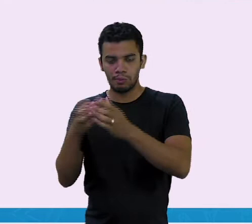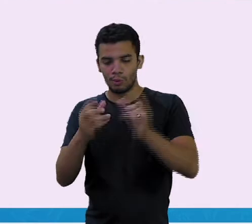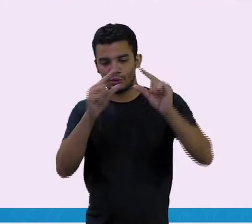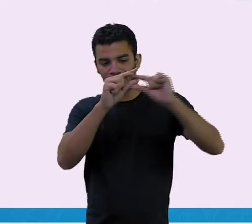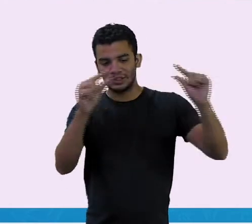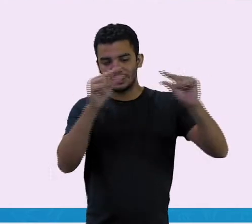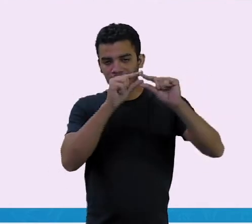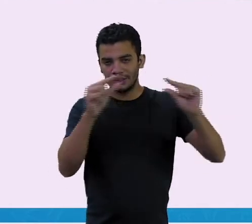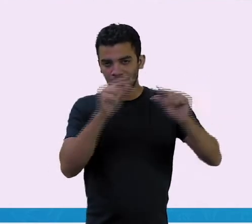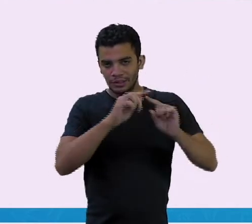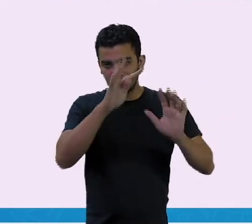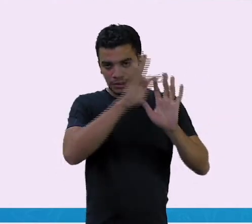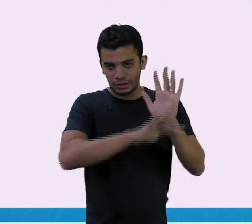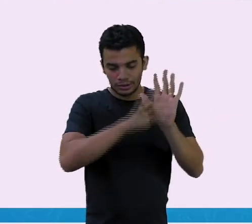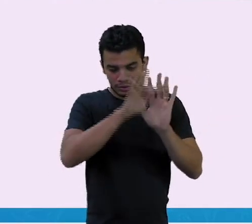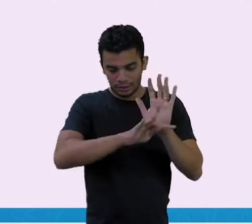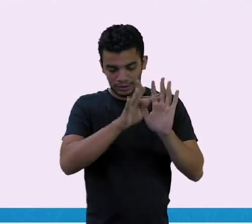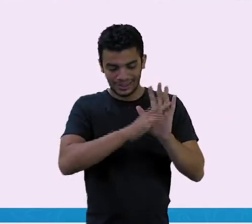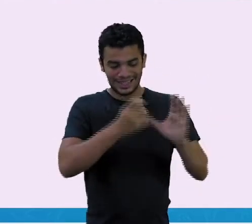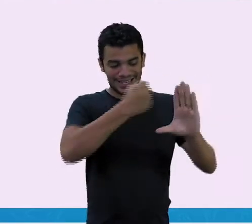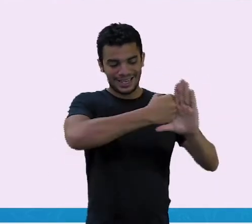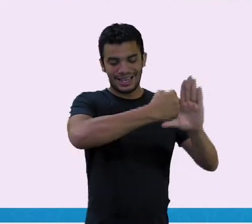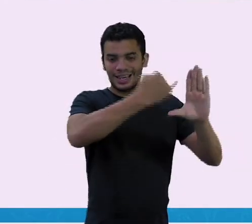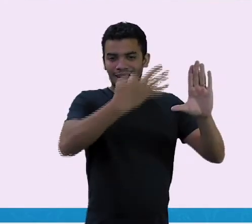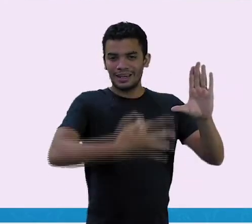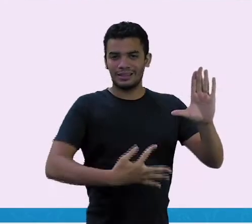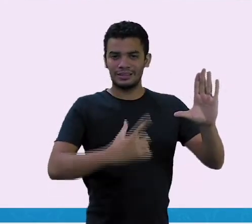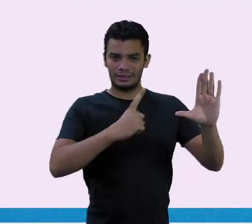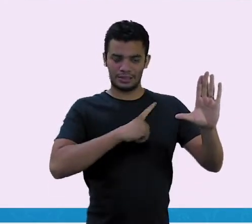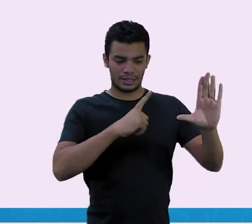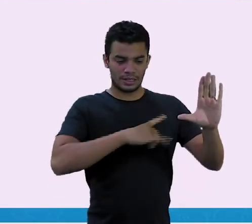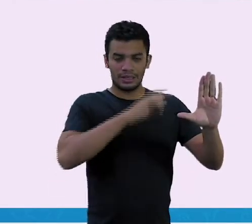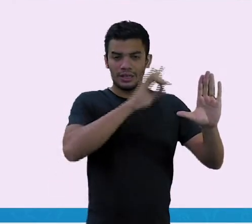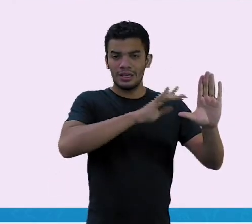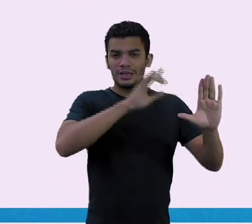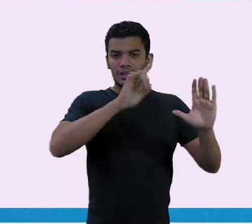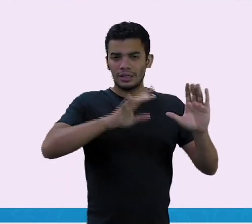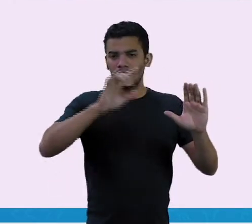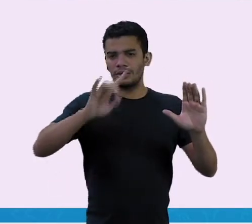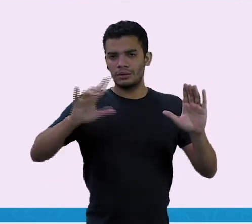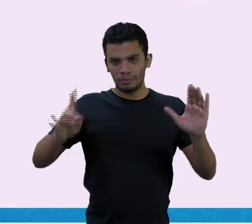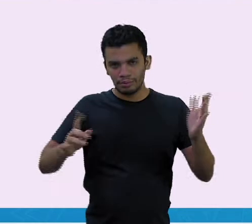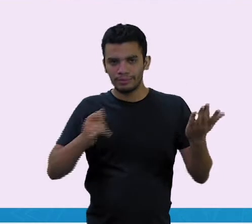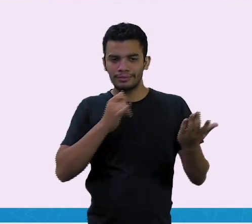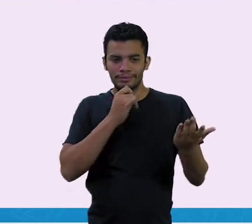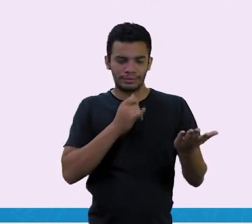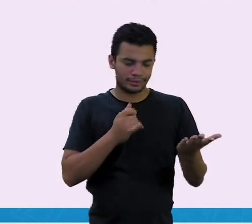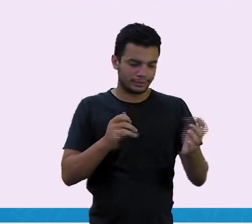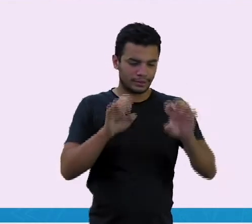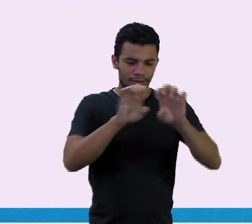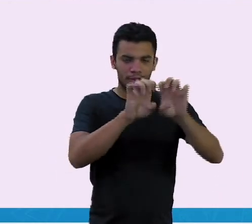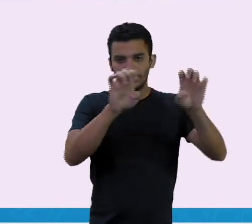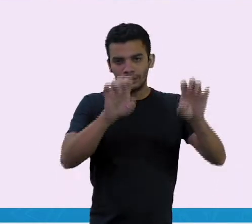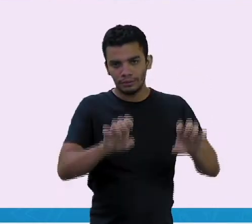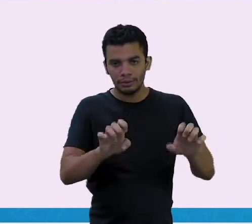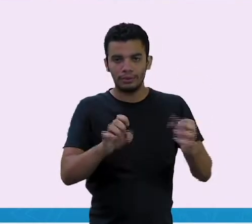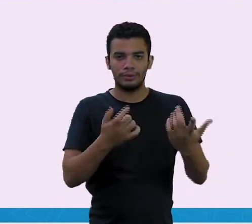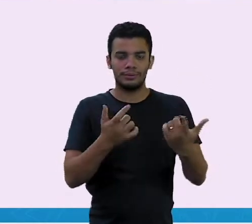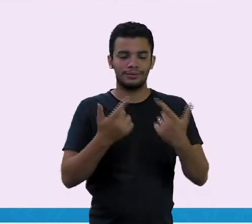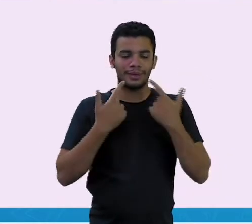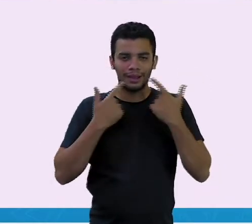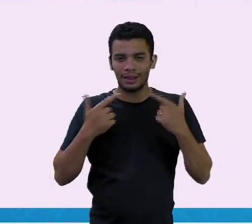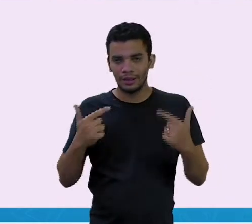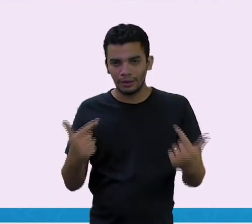possuem características próprias, tais como estrutura, linguagem e